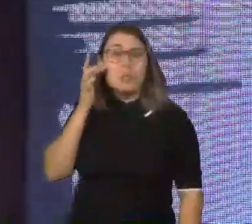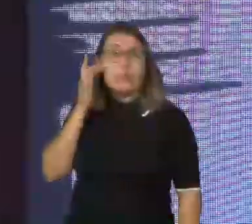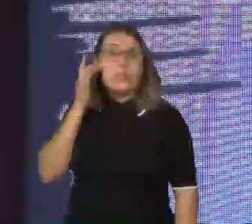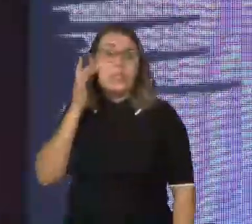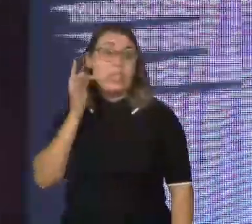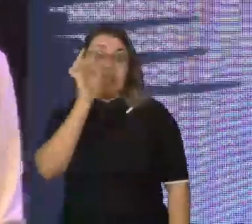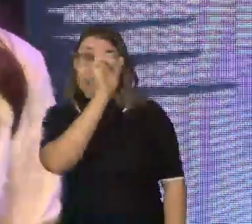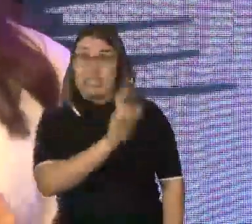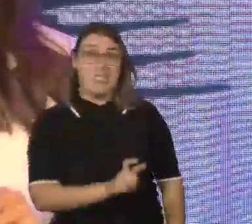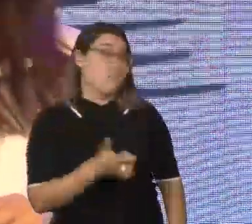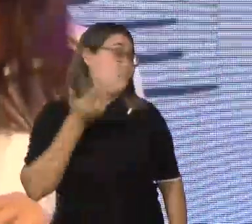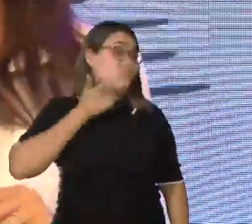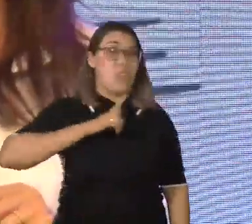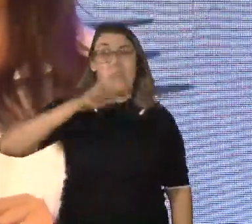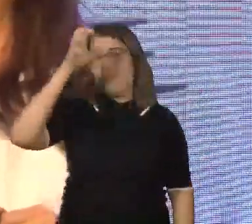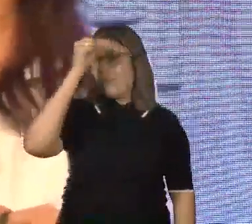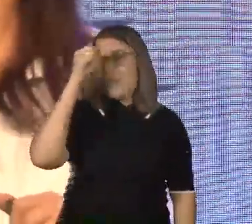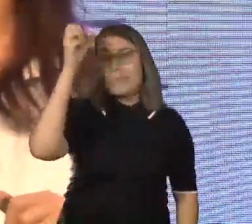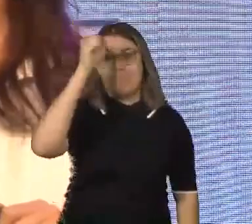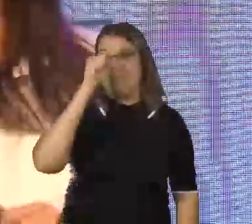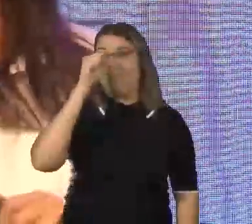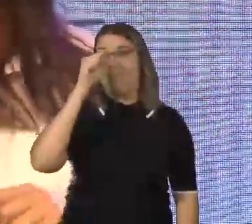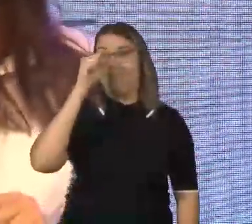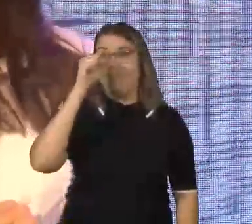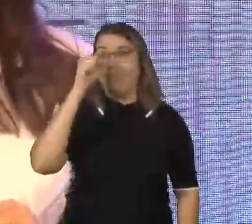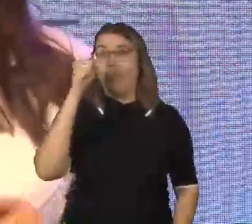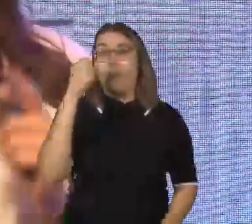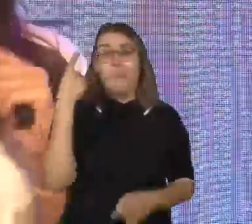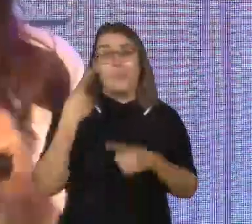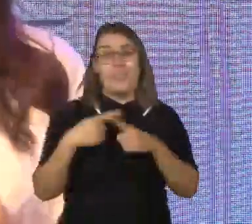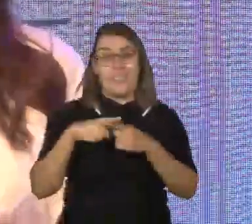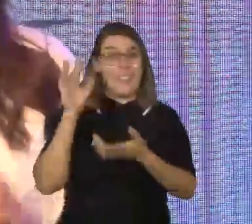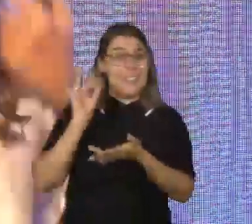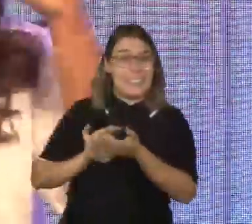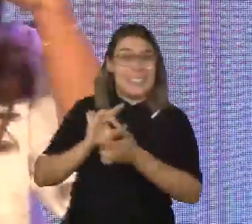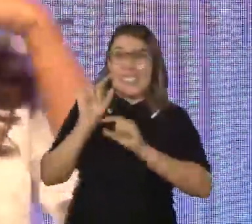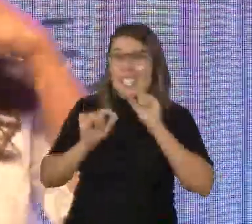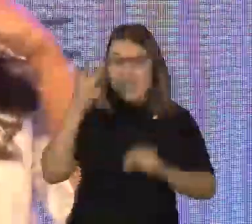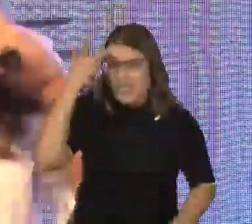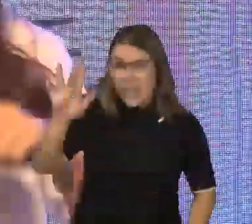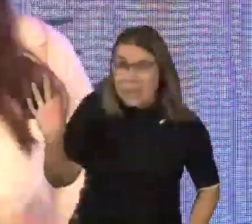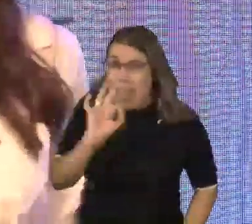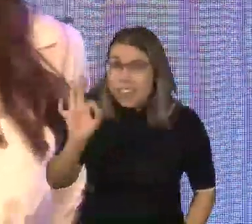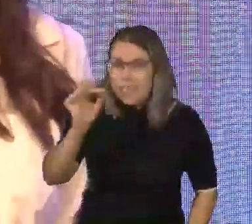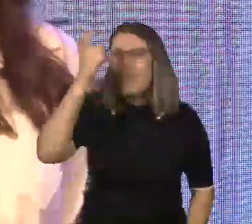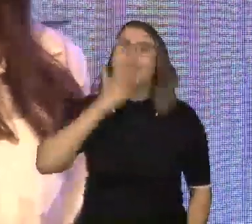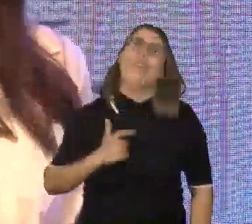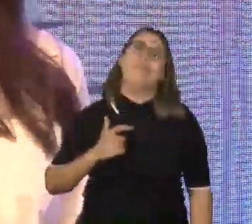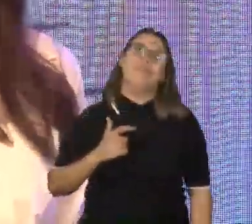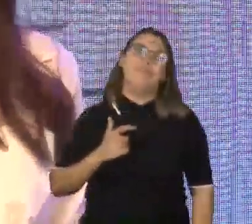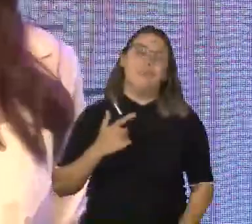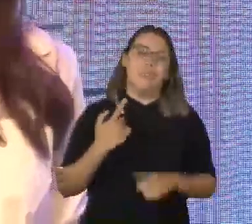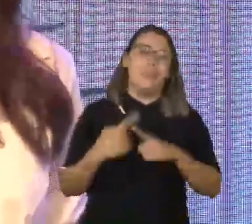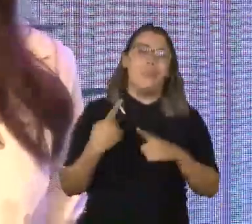que elas não aprendem, que elas não conseguem. E, na verdade, quem não sabe somos nós, porque o